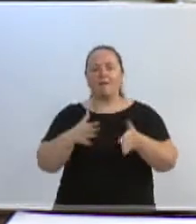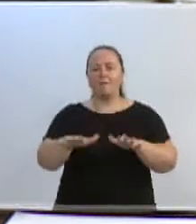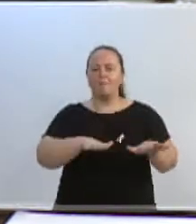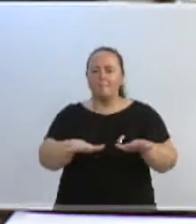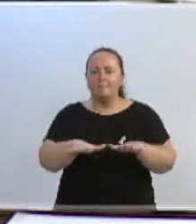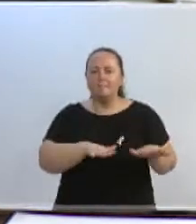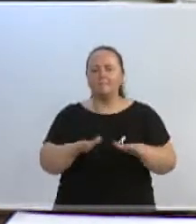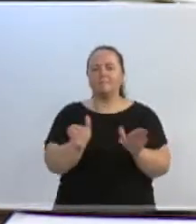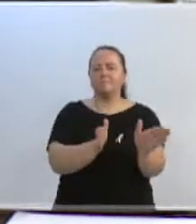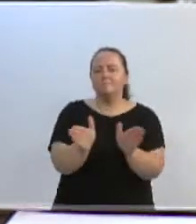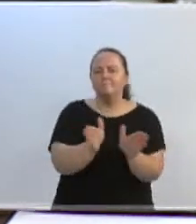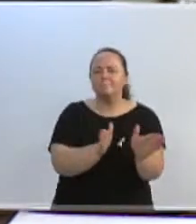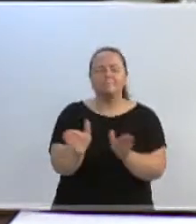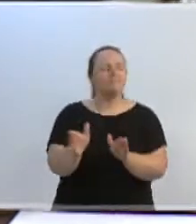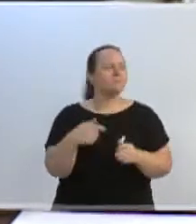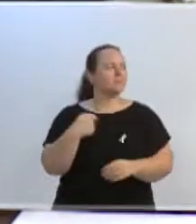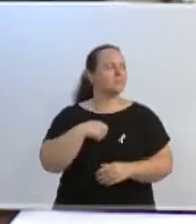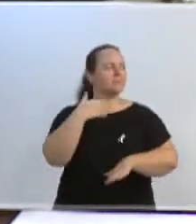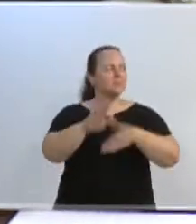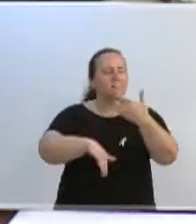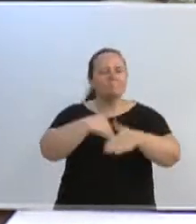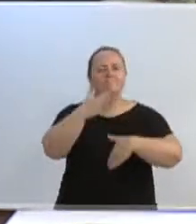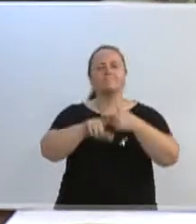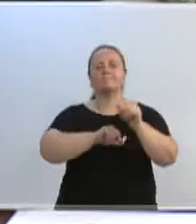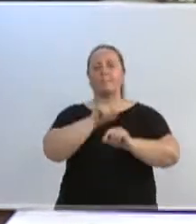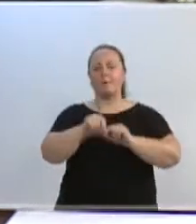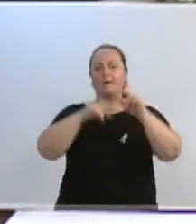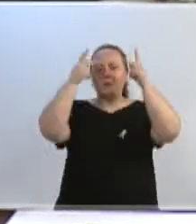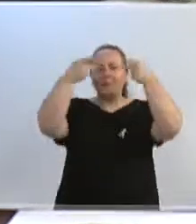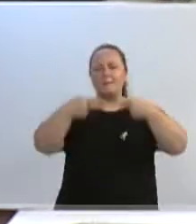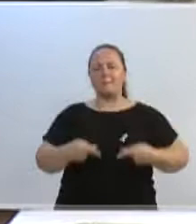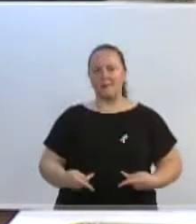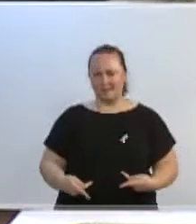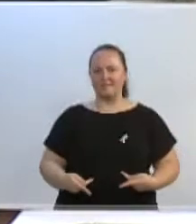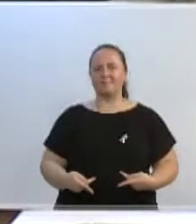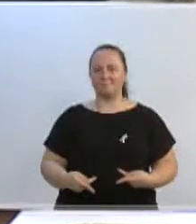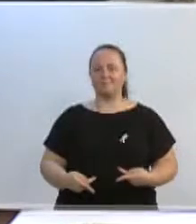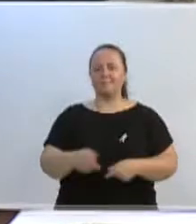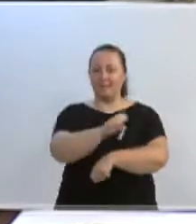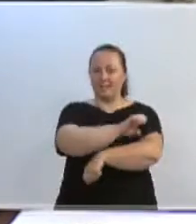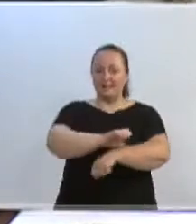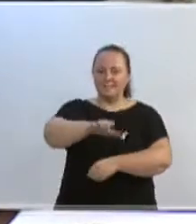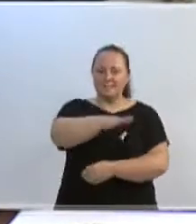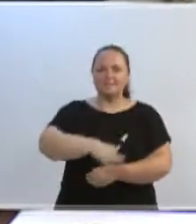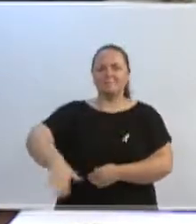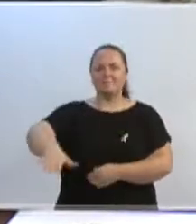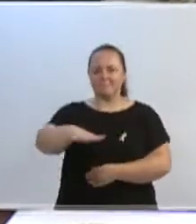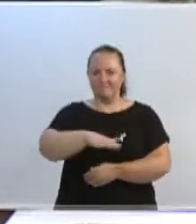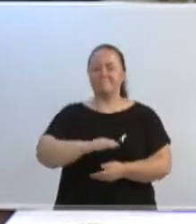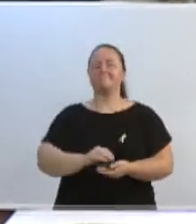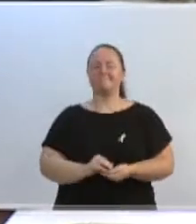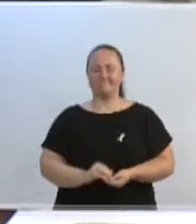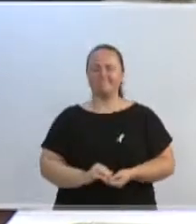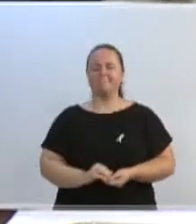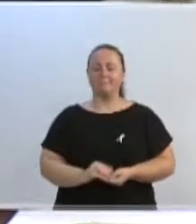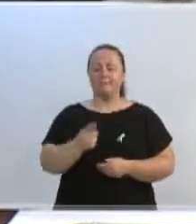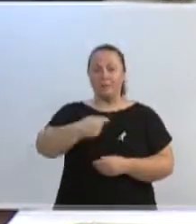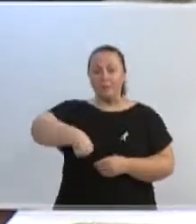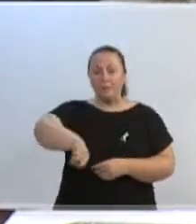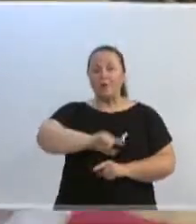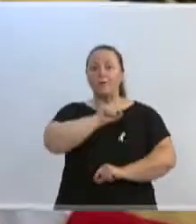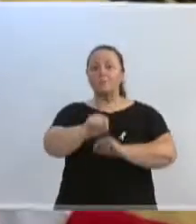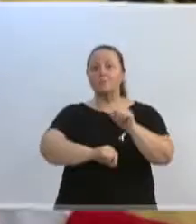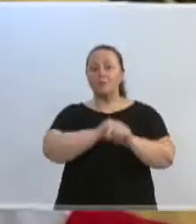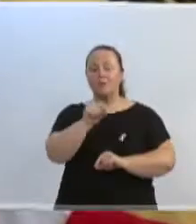da acessibilidade, nós precisamos avançar nessa questão humana, da educação, para que nós não sejamos